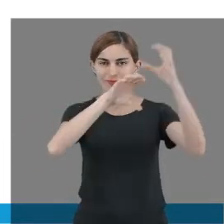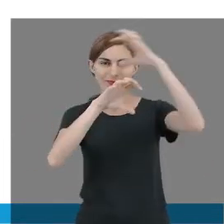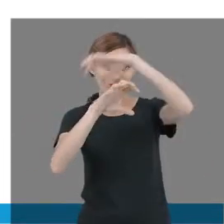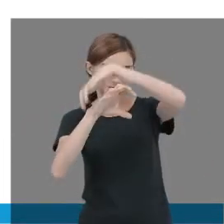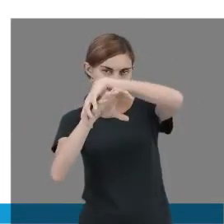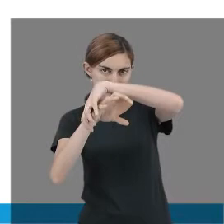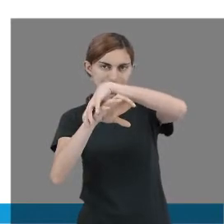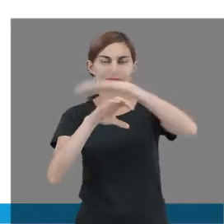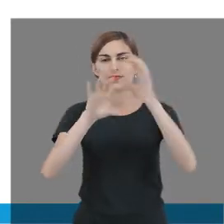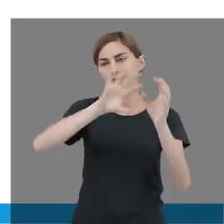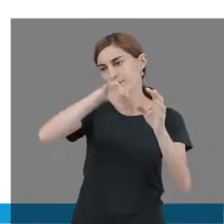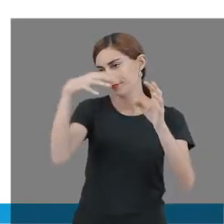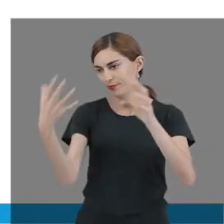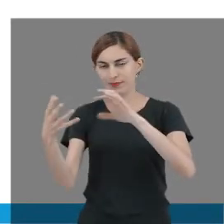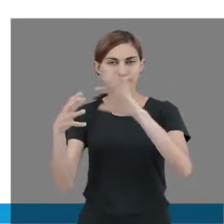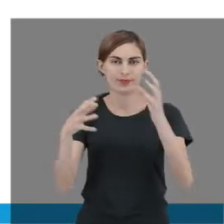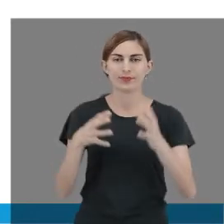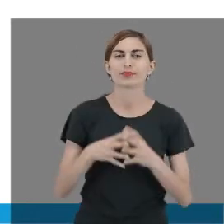temporal ou frontotemporal.